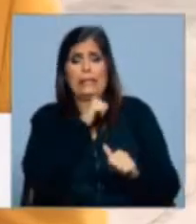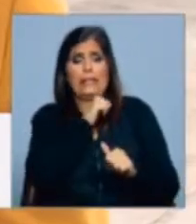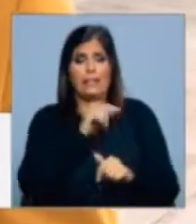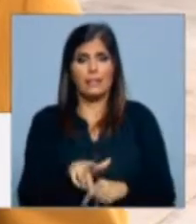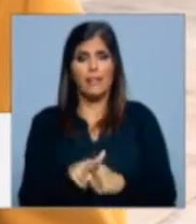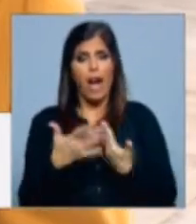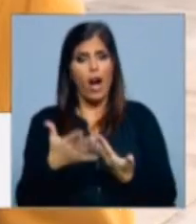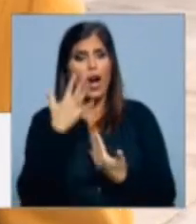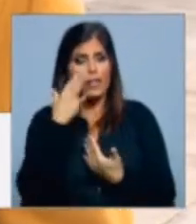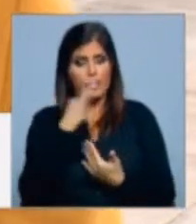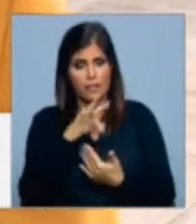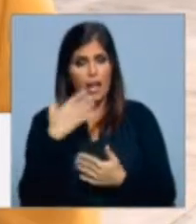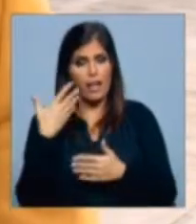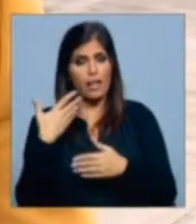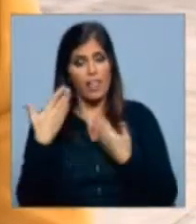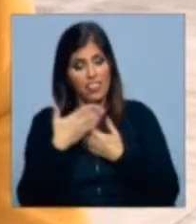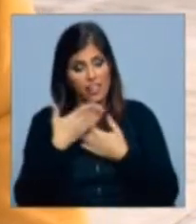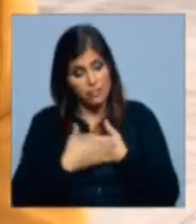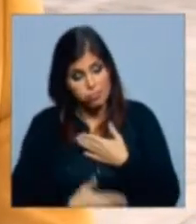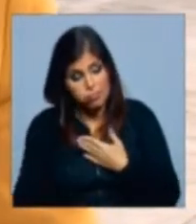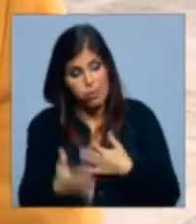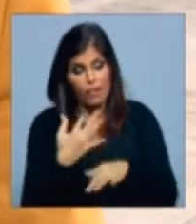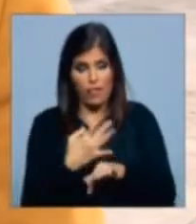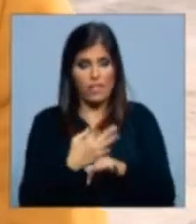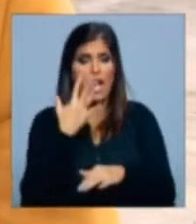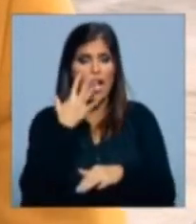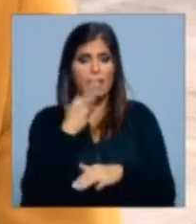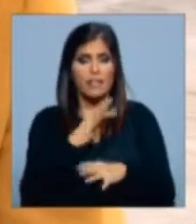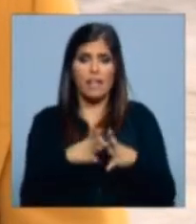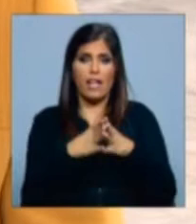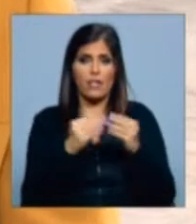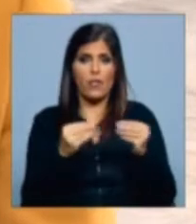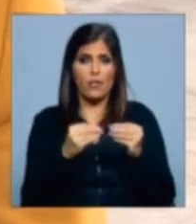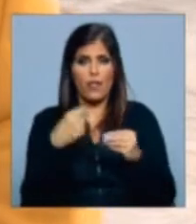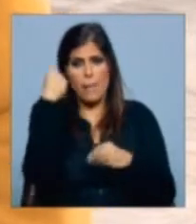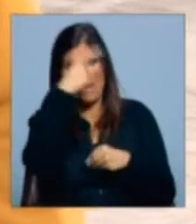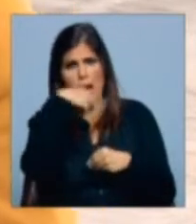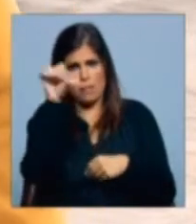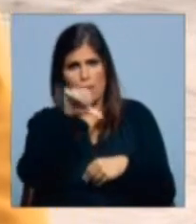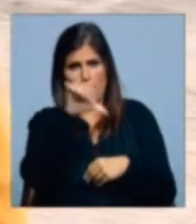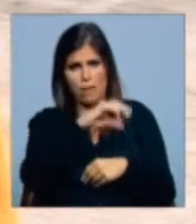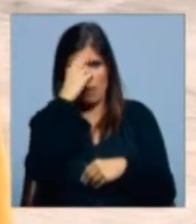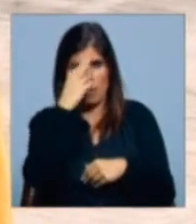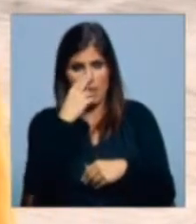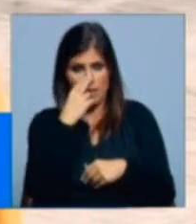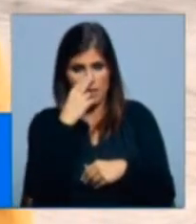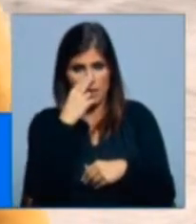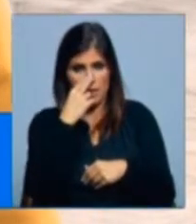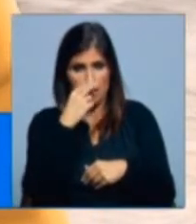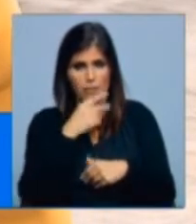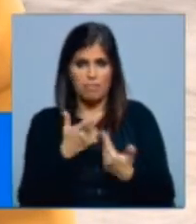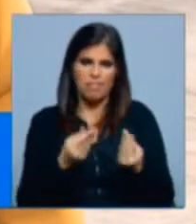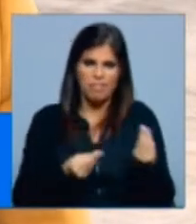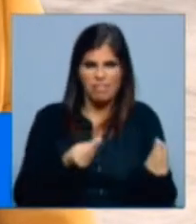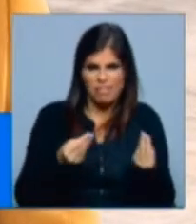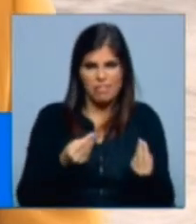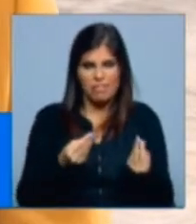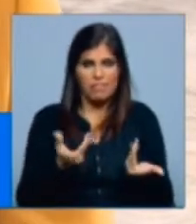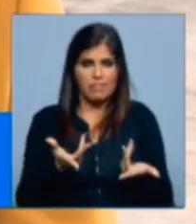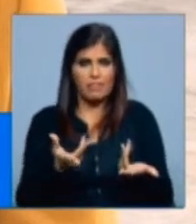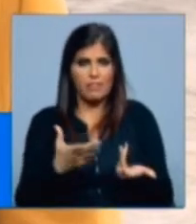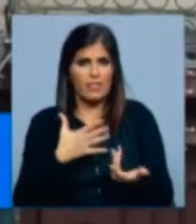estes restos destes dias das Nicolinas, tentemos ultrapassar essa má imagem que ficou de Guimarães, que obviamente mais que tudo ficou uma má imagem que